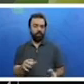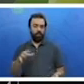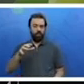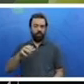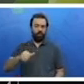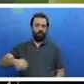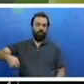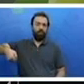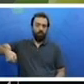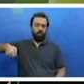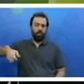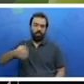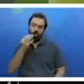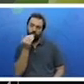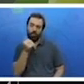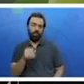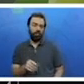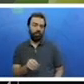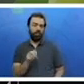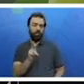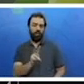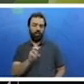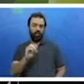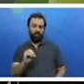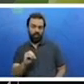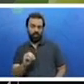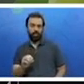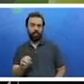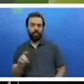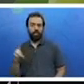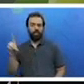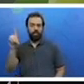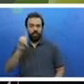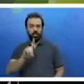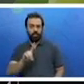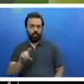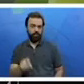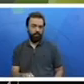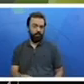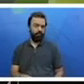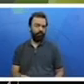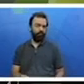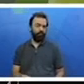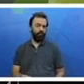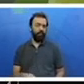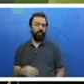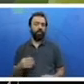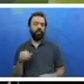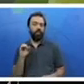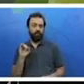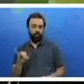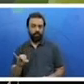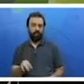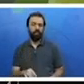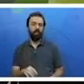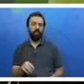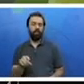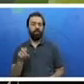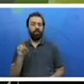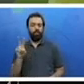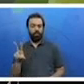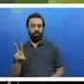pacote de ração? Ele vai ser consumido na metade do tempo, ok? Então,